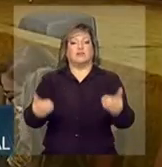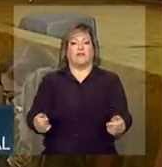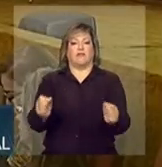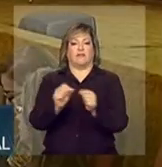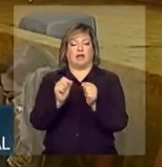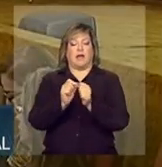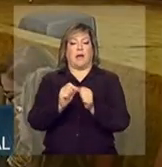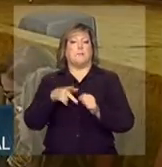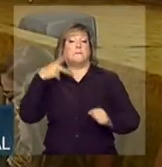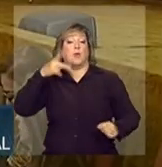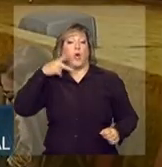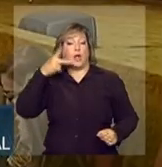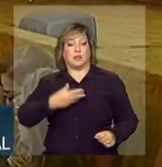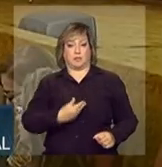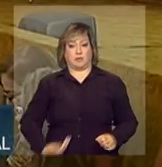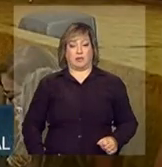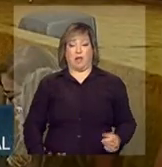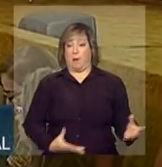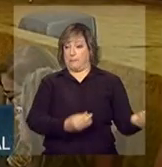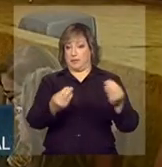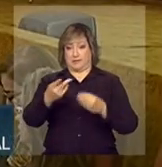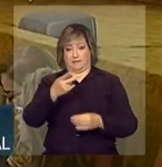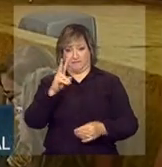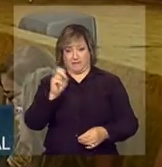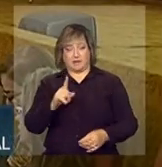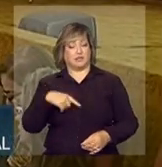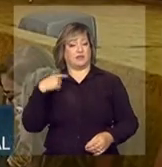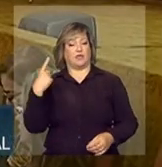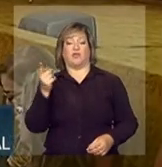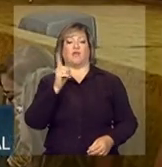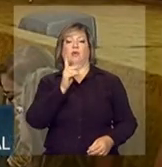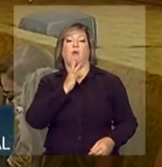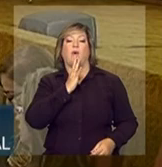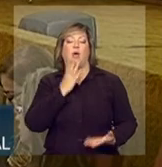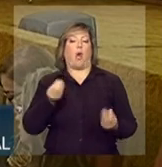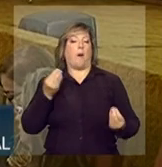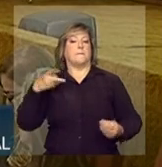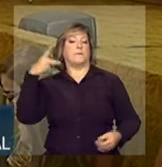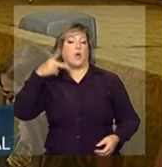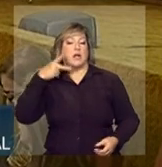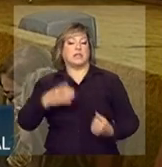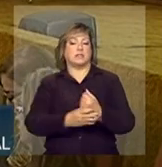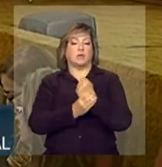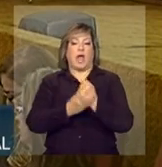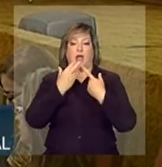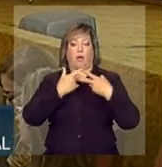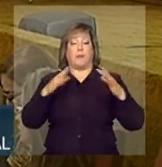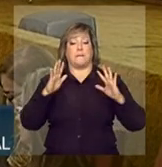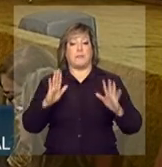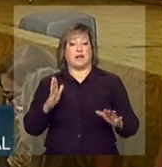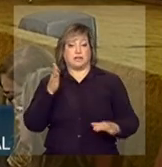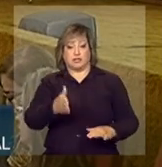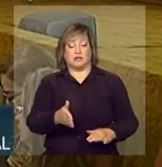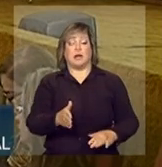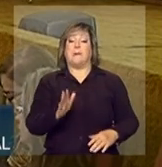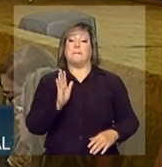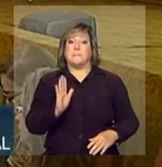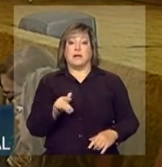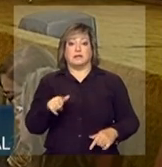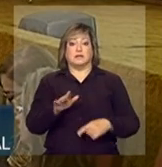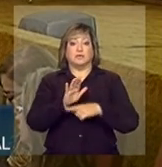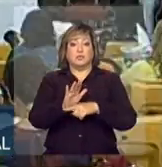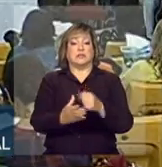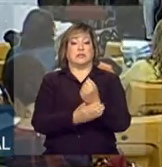pública, que muitas vezes nem é reconhecida como política de segurança alimentar diretamente, mas o impacto direto que ela tem na segurança